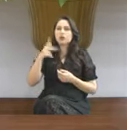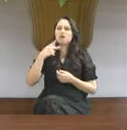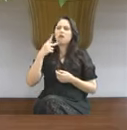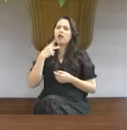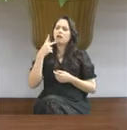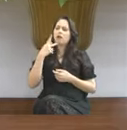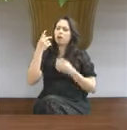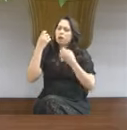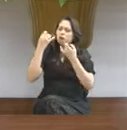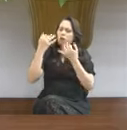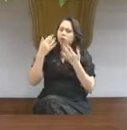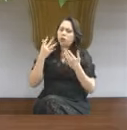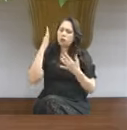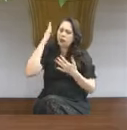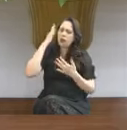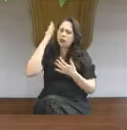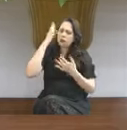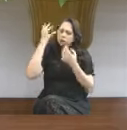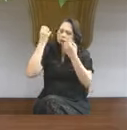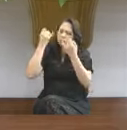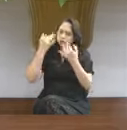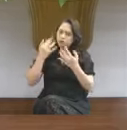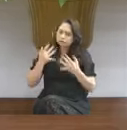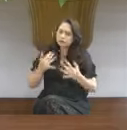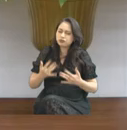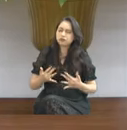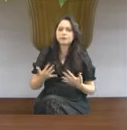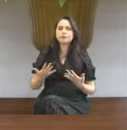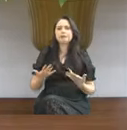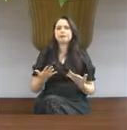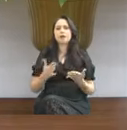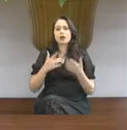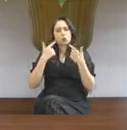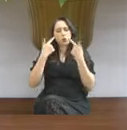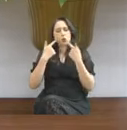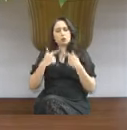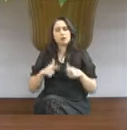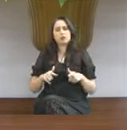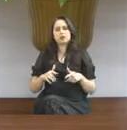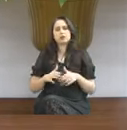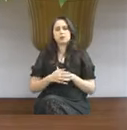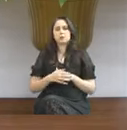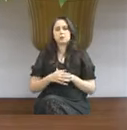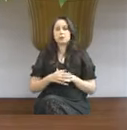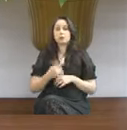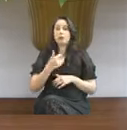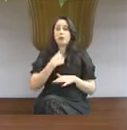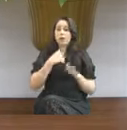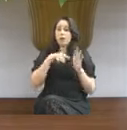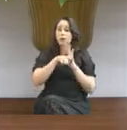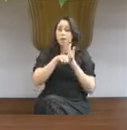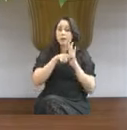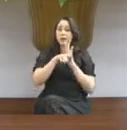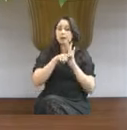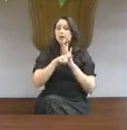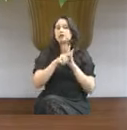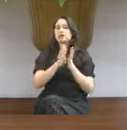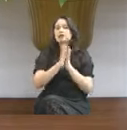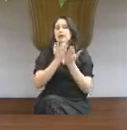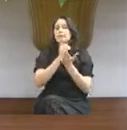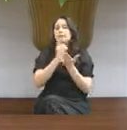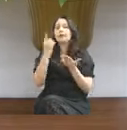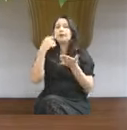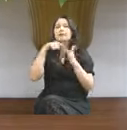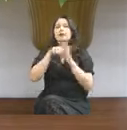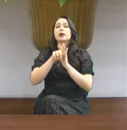muito fácil falar aqui. E o que levou? Aí eu tenho, como pesquisador da Bíblia, eu tenho que perguntar o